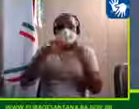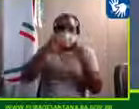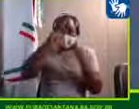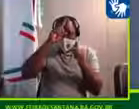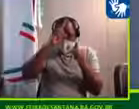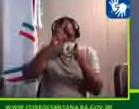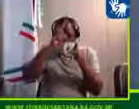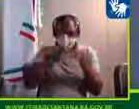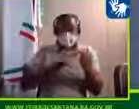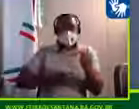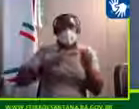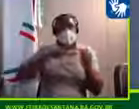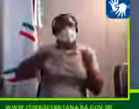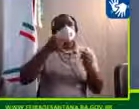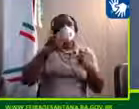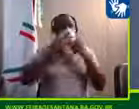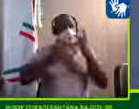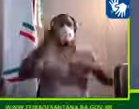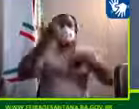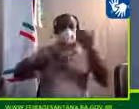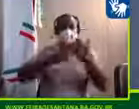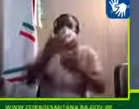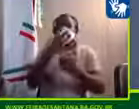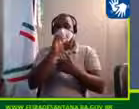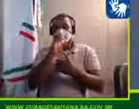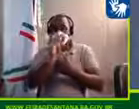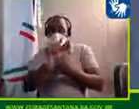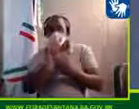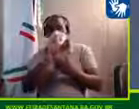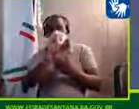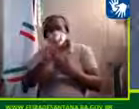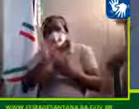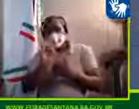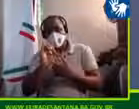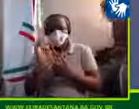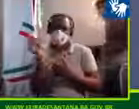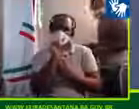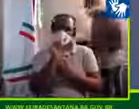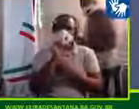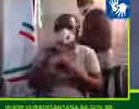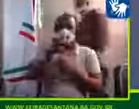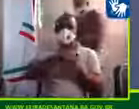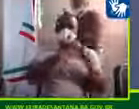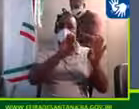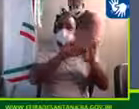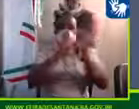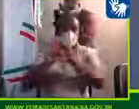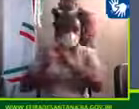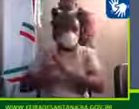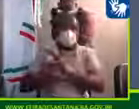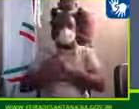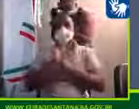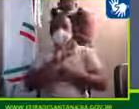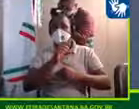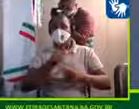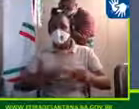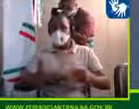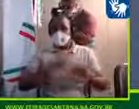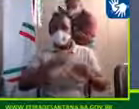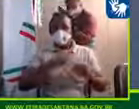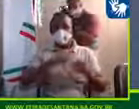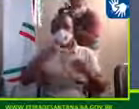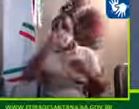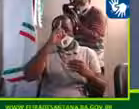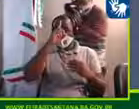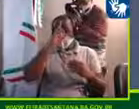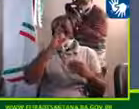sempre, e de pouco adiantava abrir 40 leitos de UTI, fechando-se a UTI já existente no